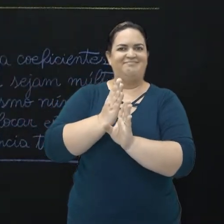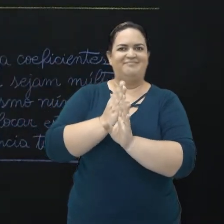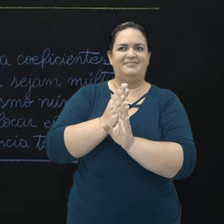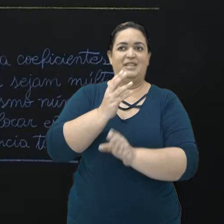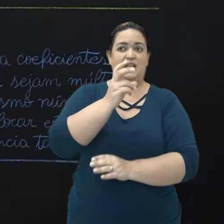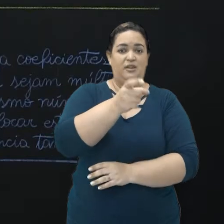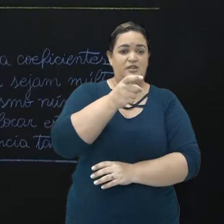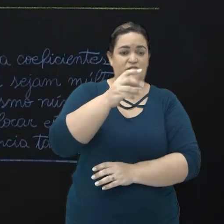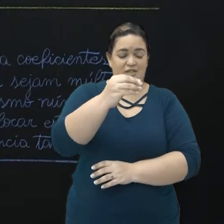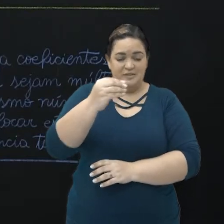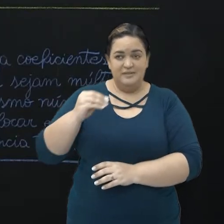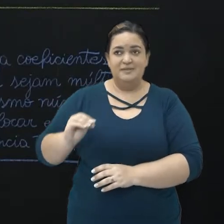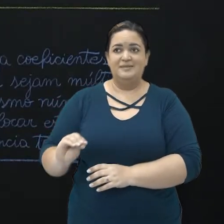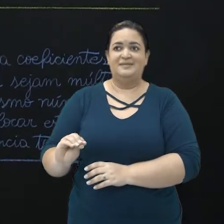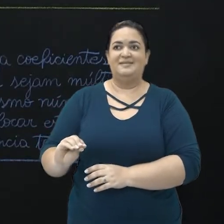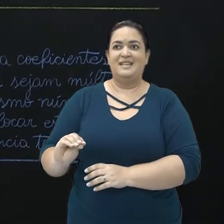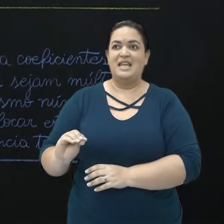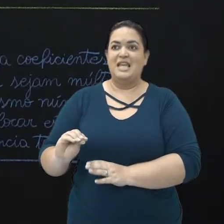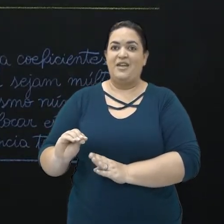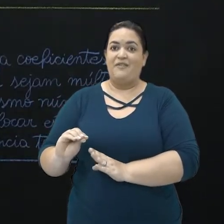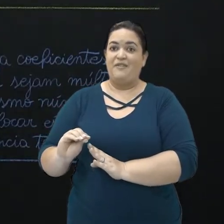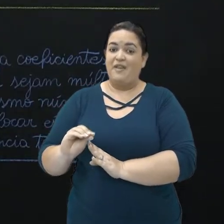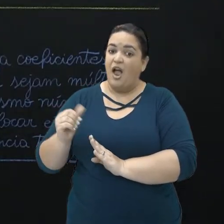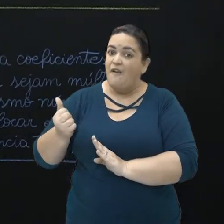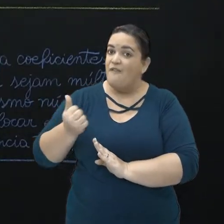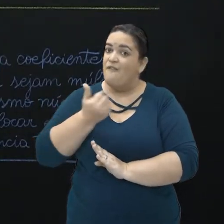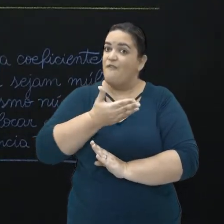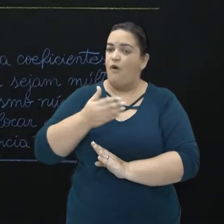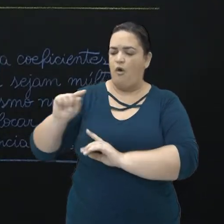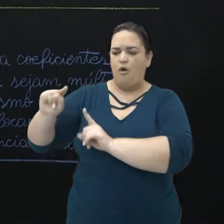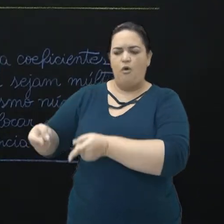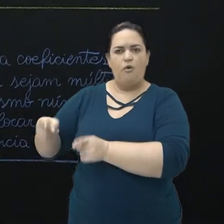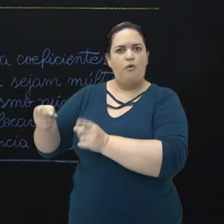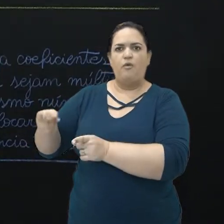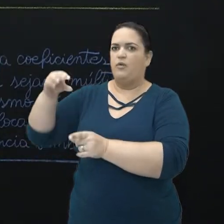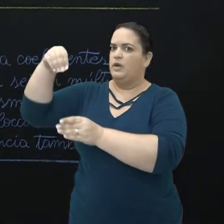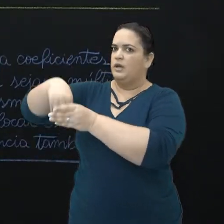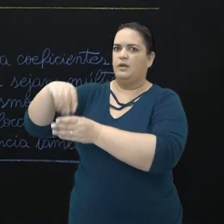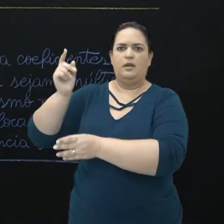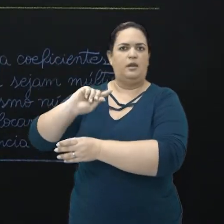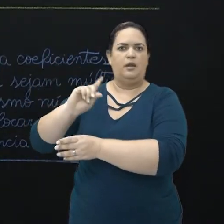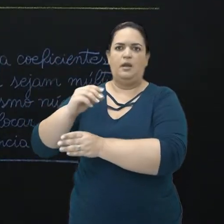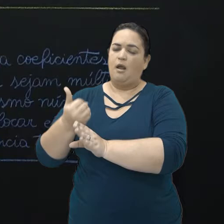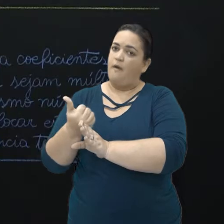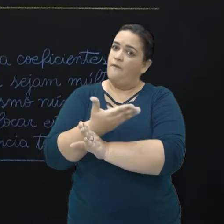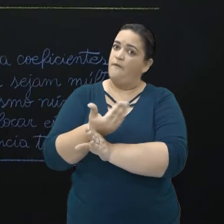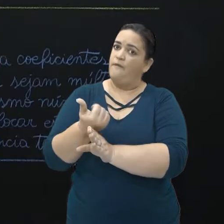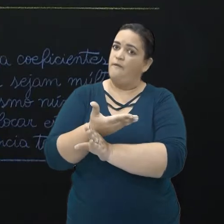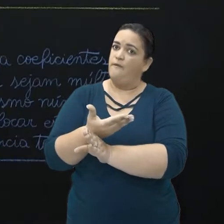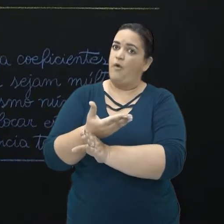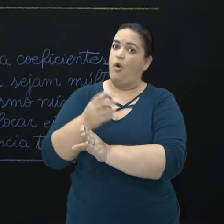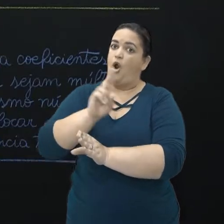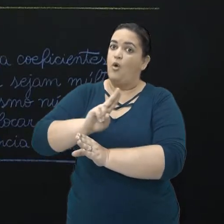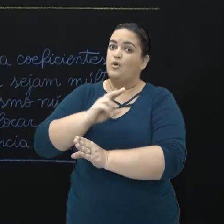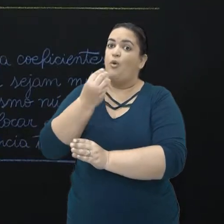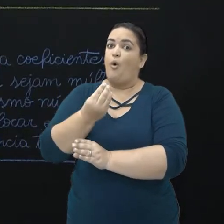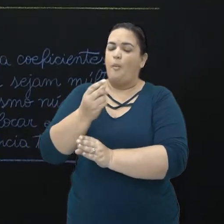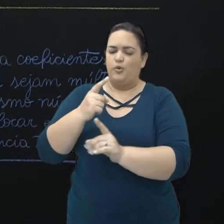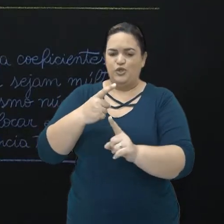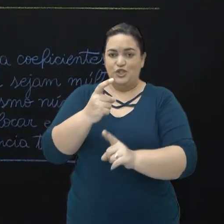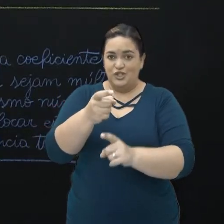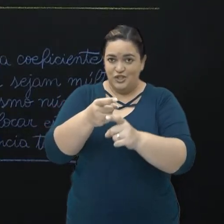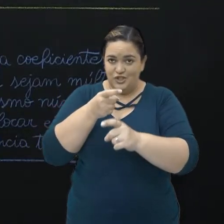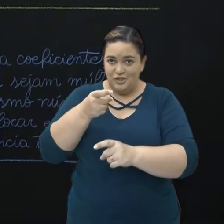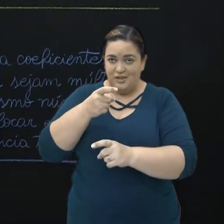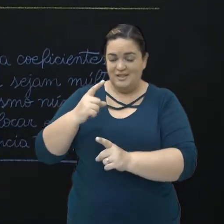o x o fator comum, esse x ficará fora dos parênteses, multiplicando os outros elementos. Quais